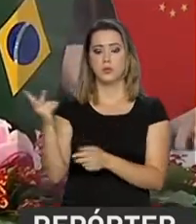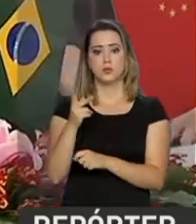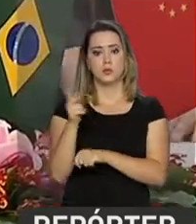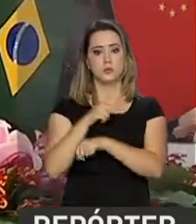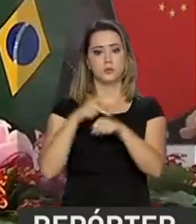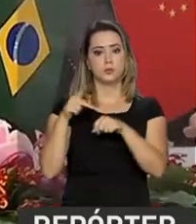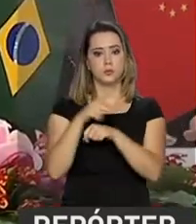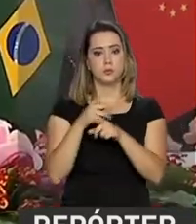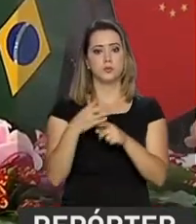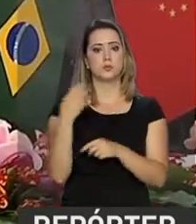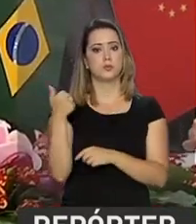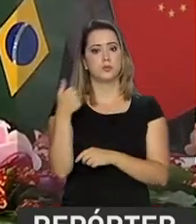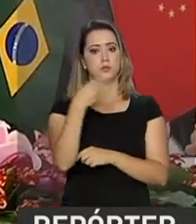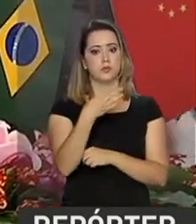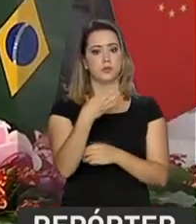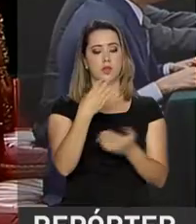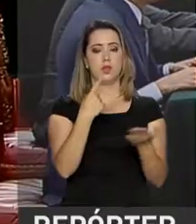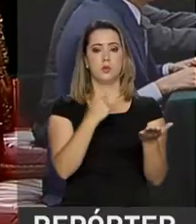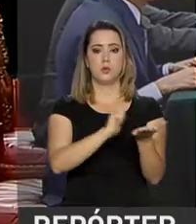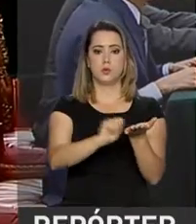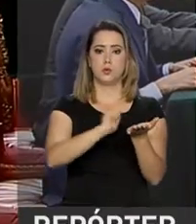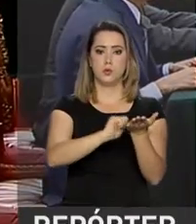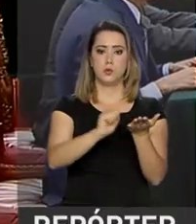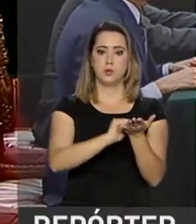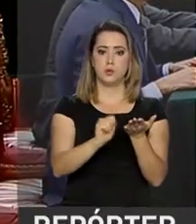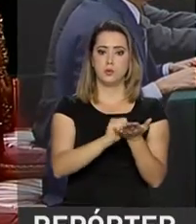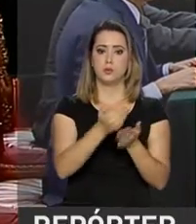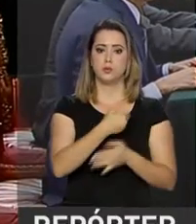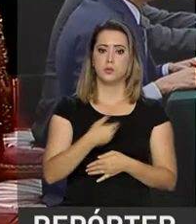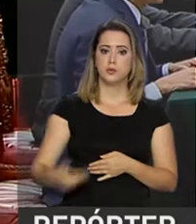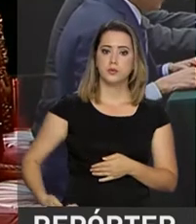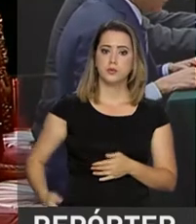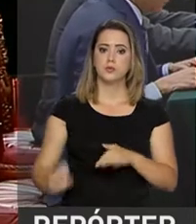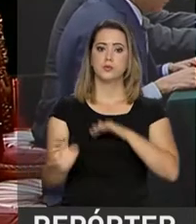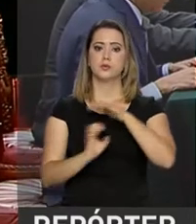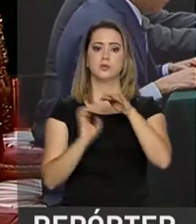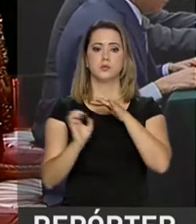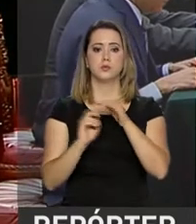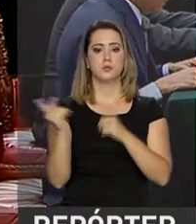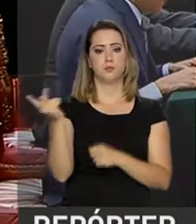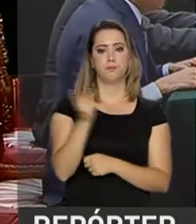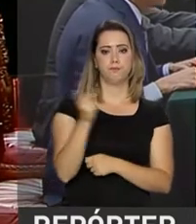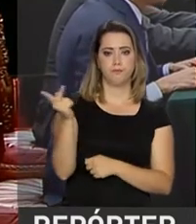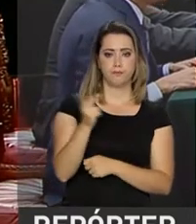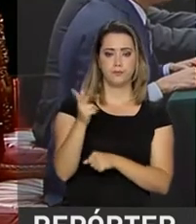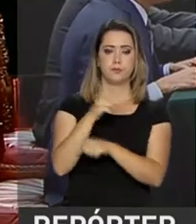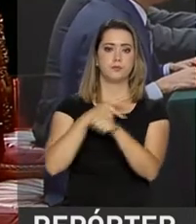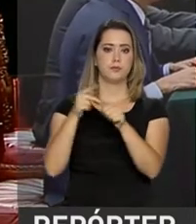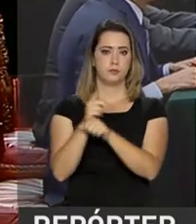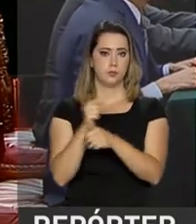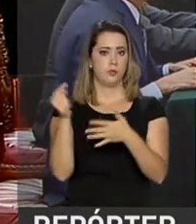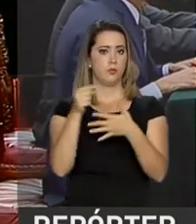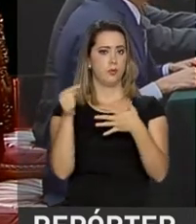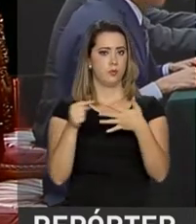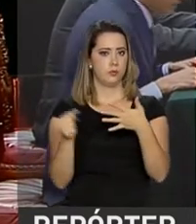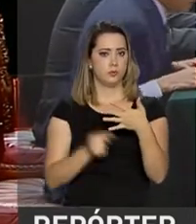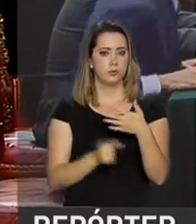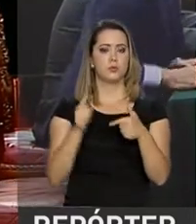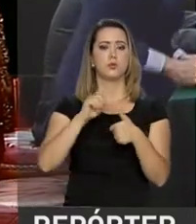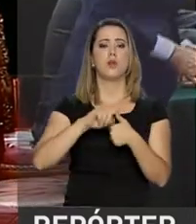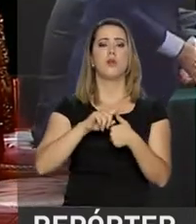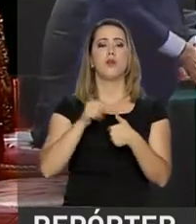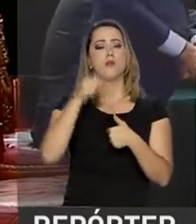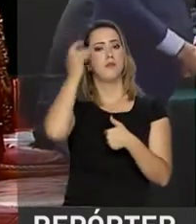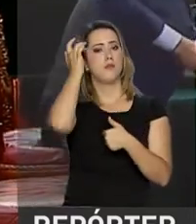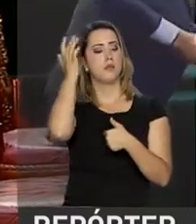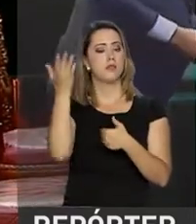foram 14 acordos entre os governos e empresas dos dois lados entre eles compromissos para facilitar